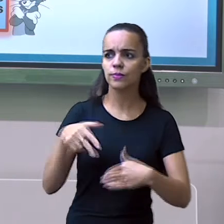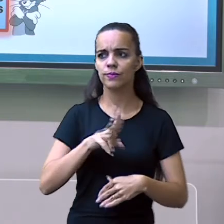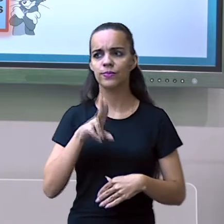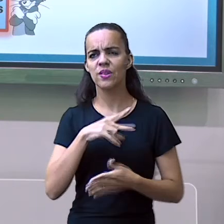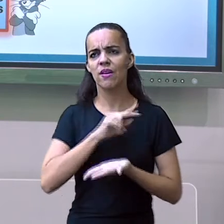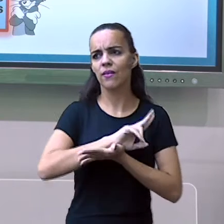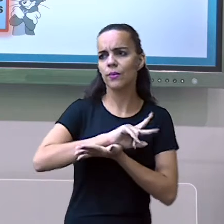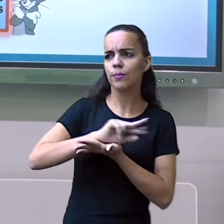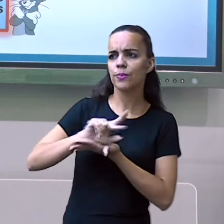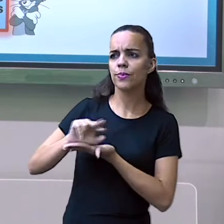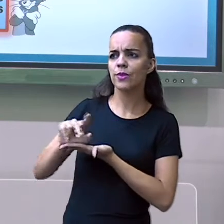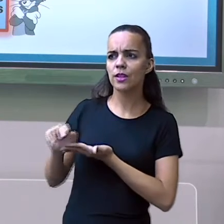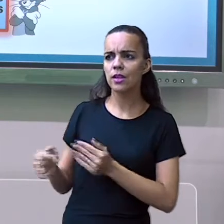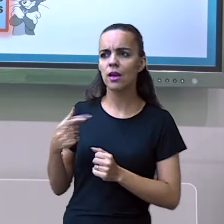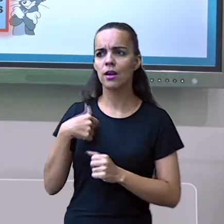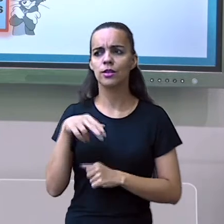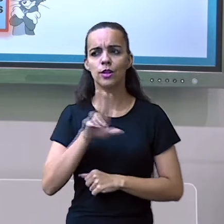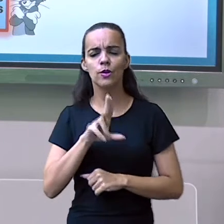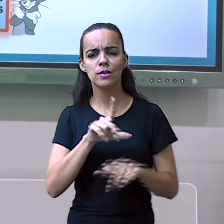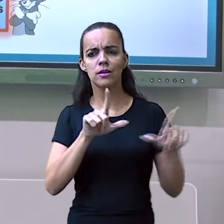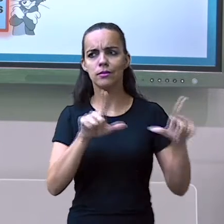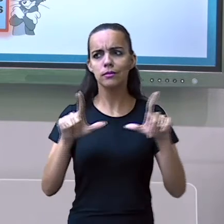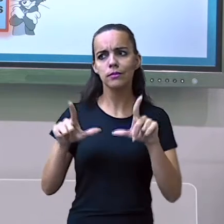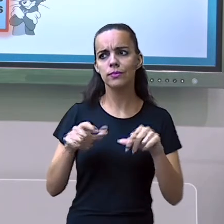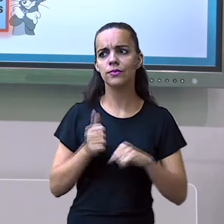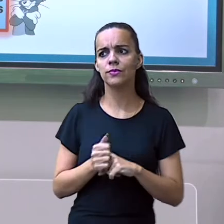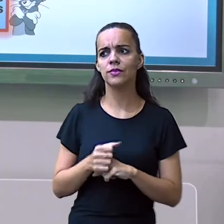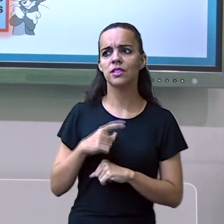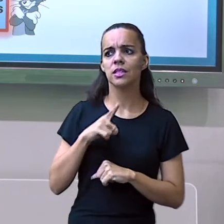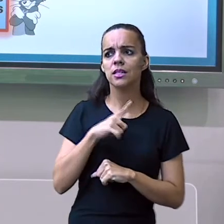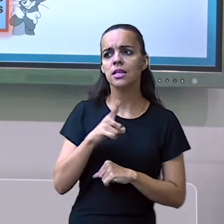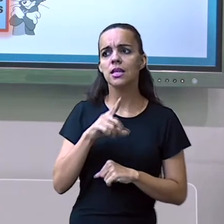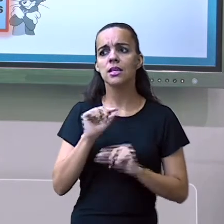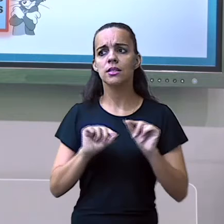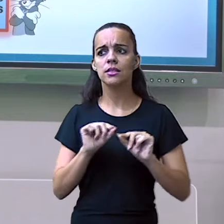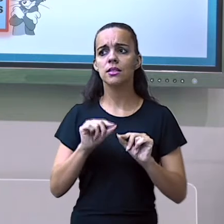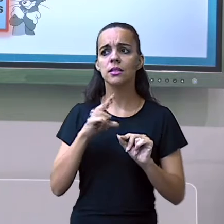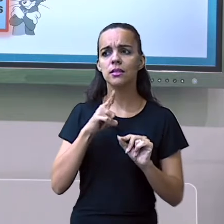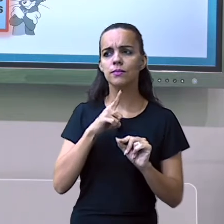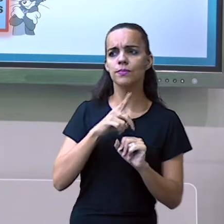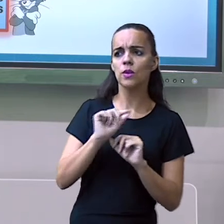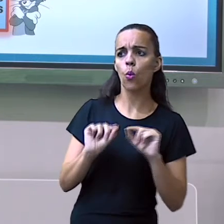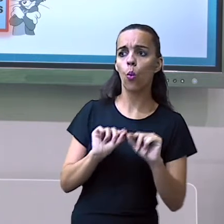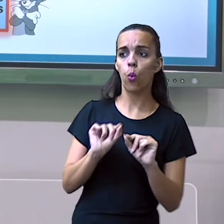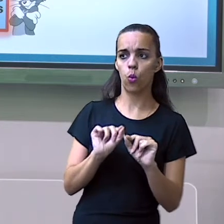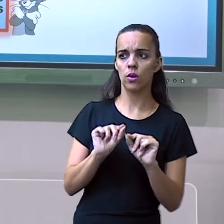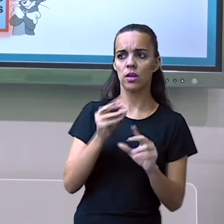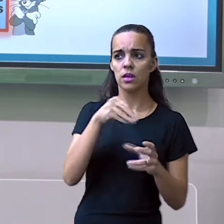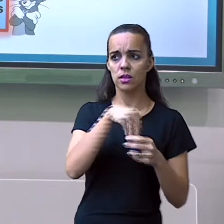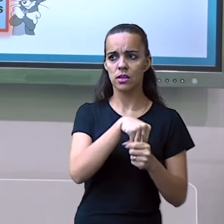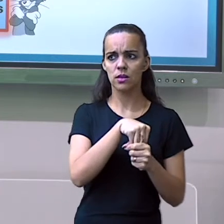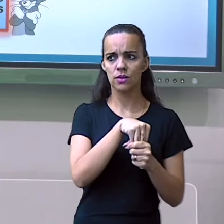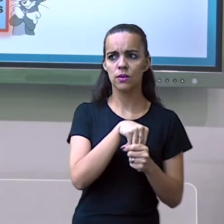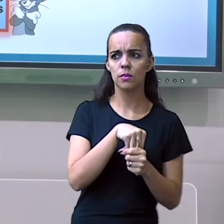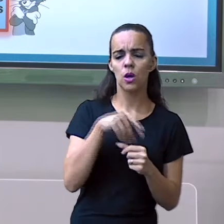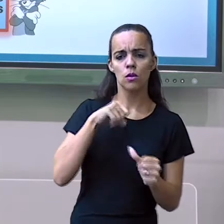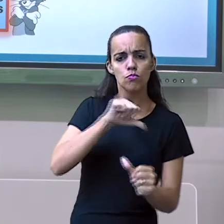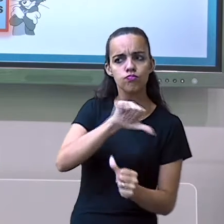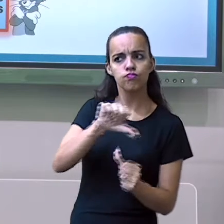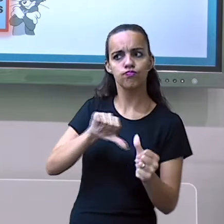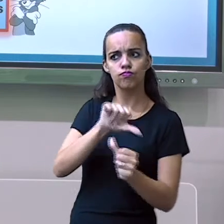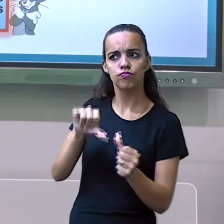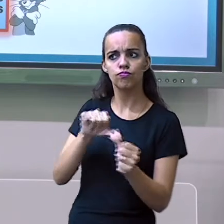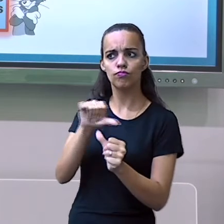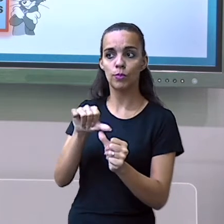nos vários formatos de telas, assistindo suas traquinagens e estripulias,